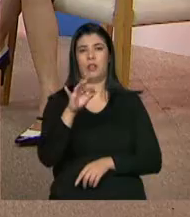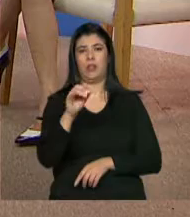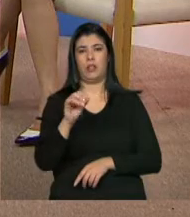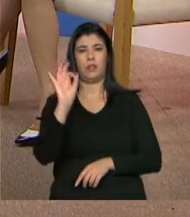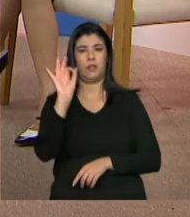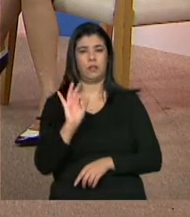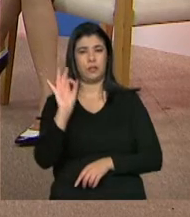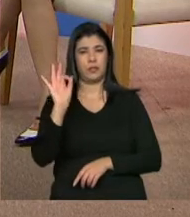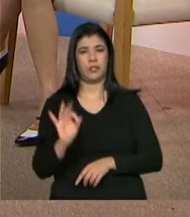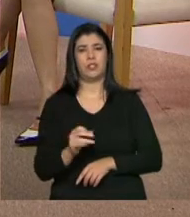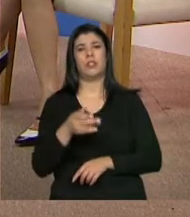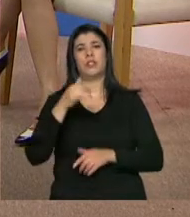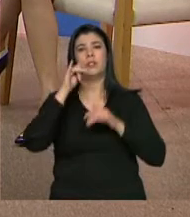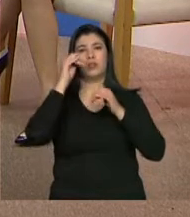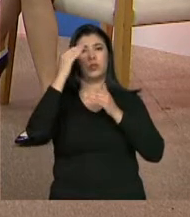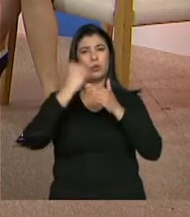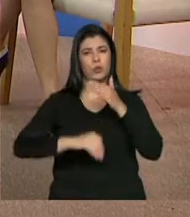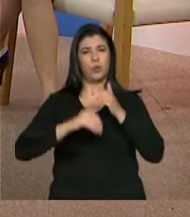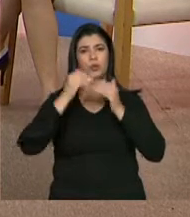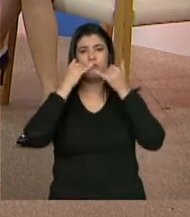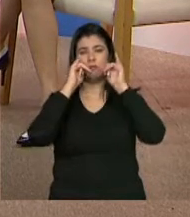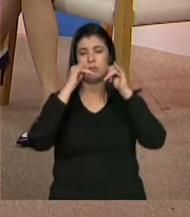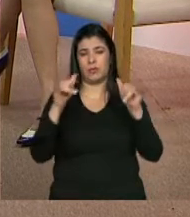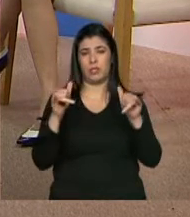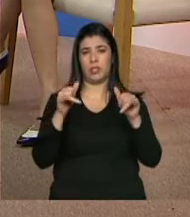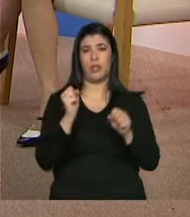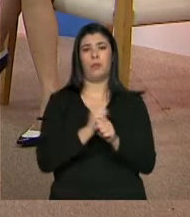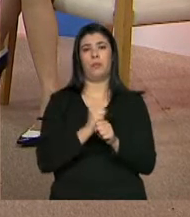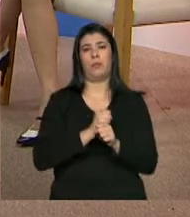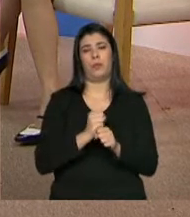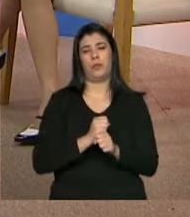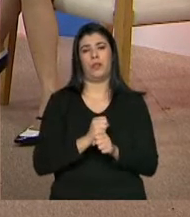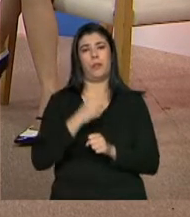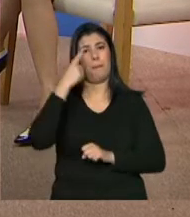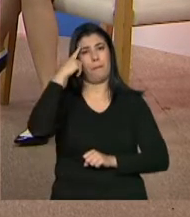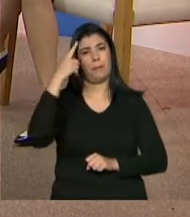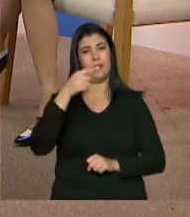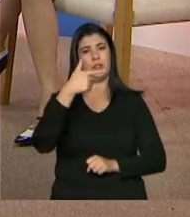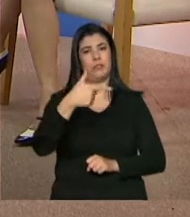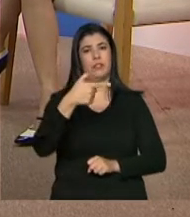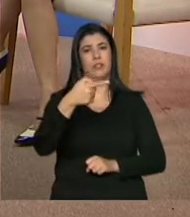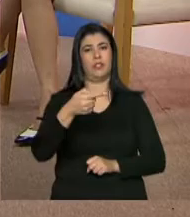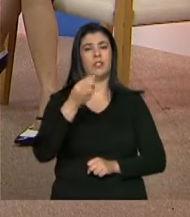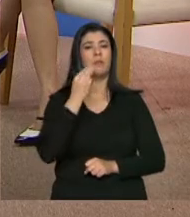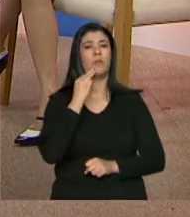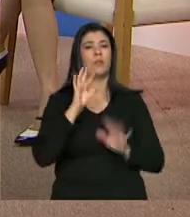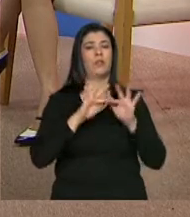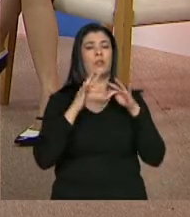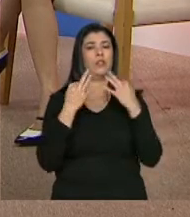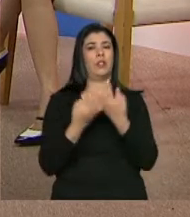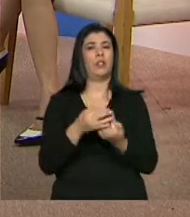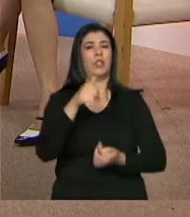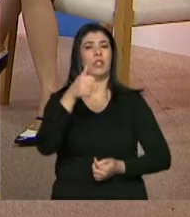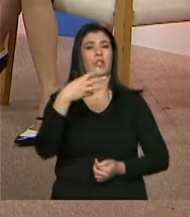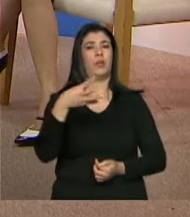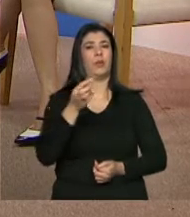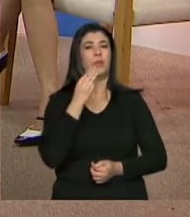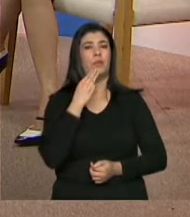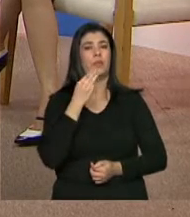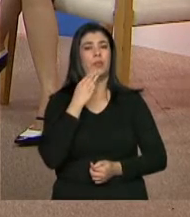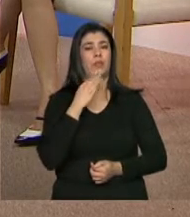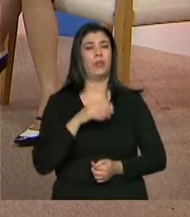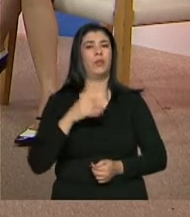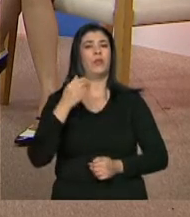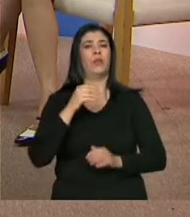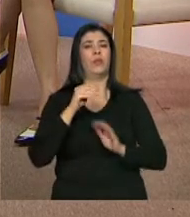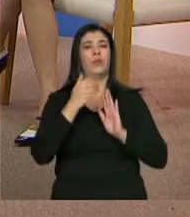anual dessa atualização. Então, pensa aqui, são 27 milhões de famílias. 14 milhões são do Bolsa Família, já